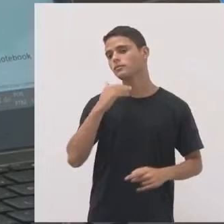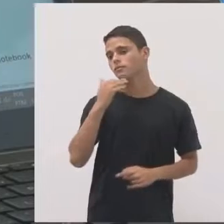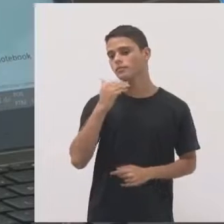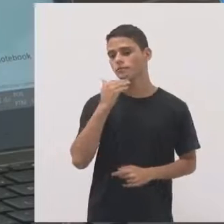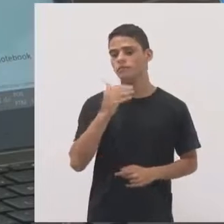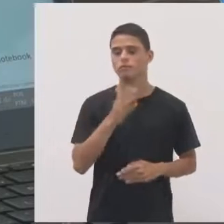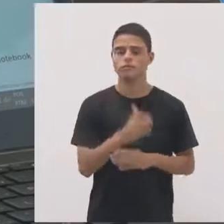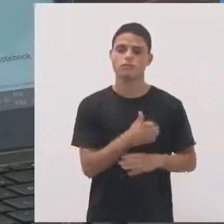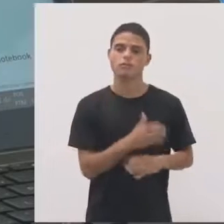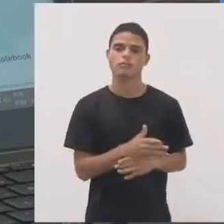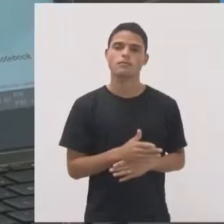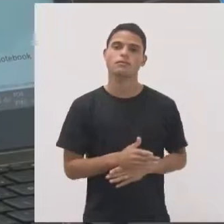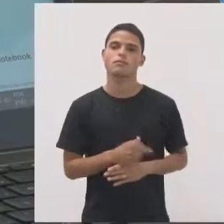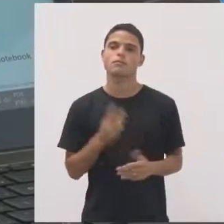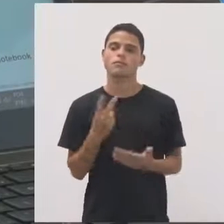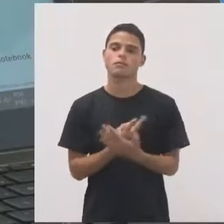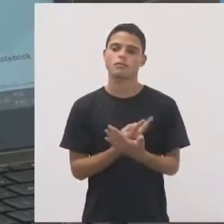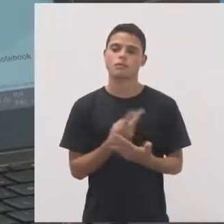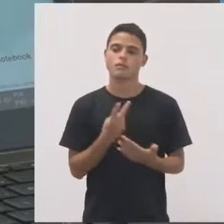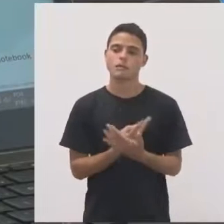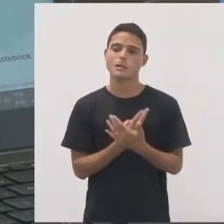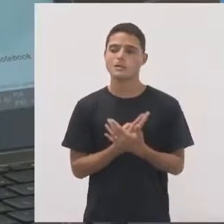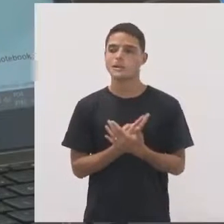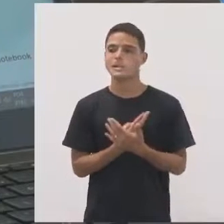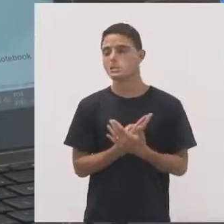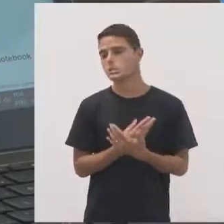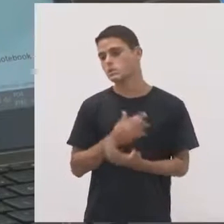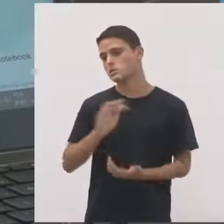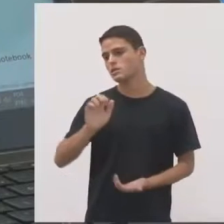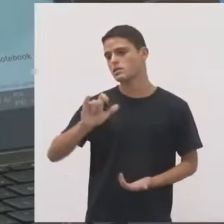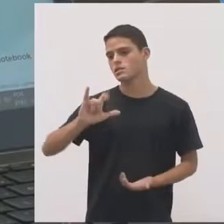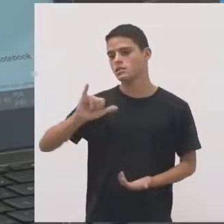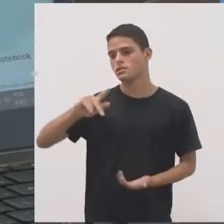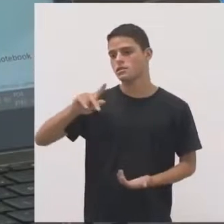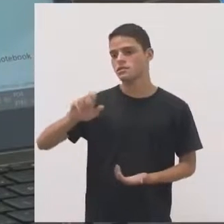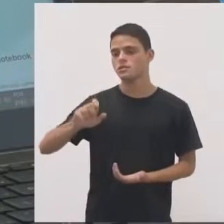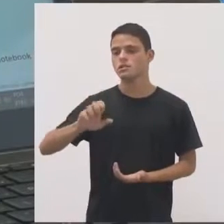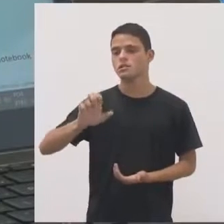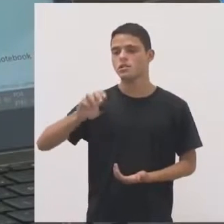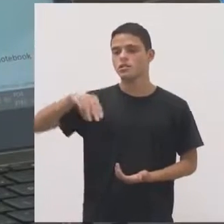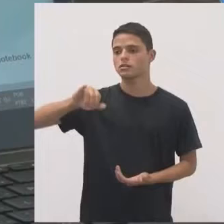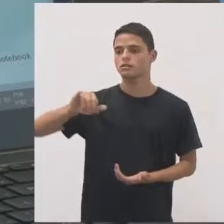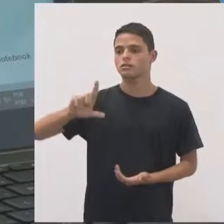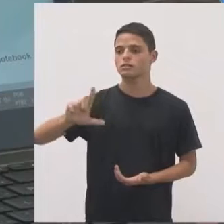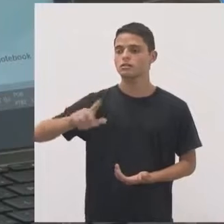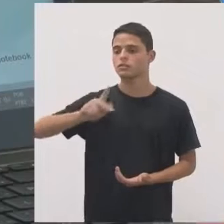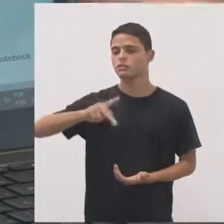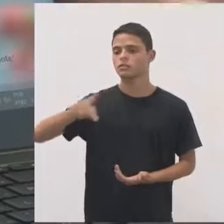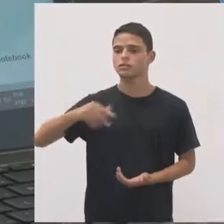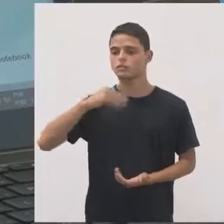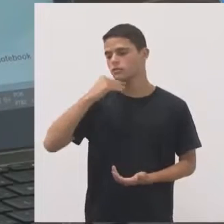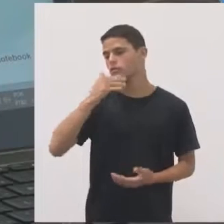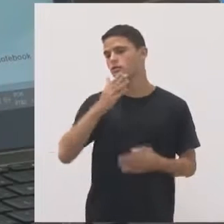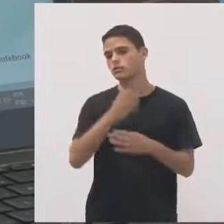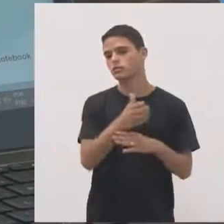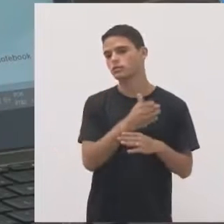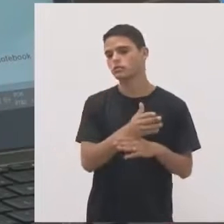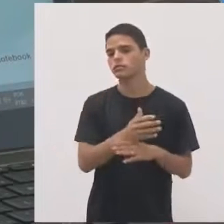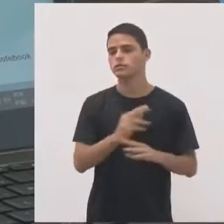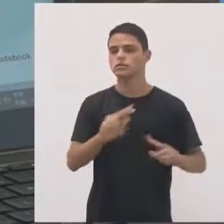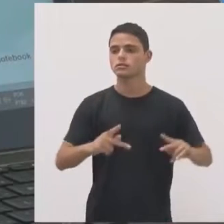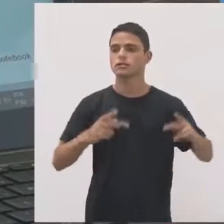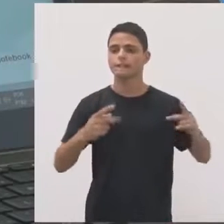dar erro. Então já teve vários casos lá, Ana. Ai, Felipe, meu e-mail de professor não funciona, eu não consigo funcionar. Aí quando ela clica no link aqui,